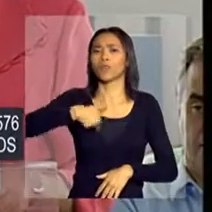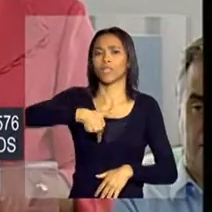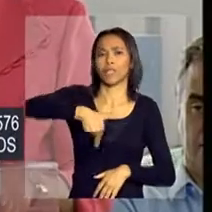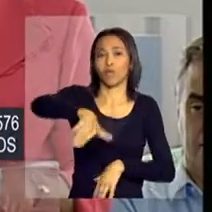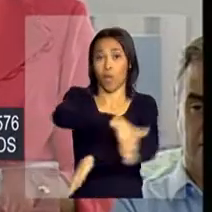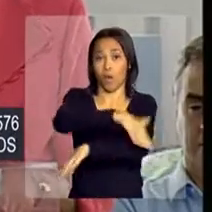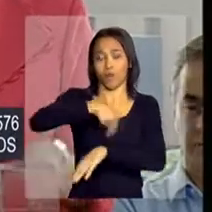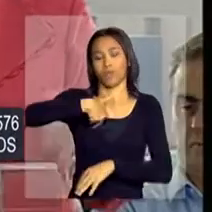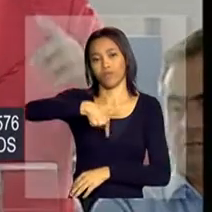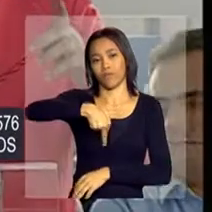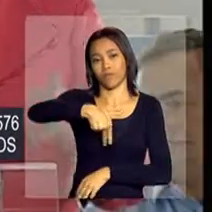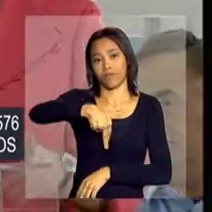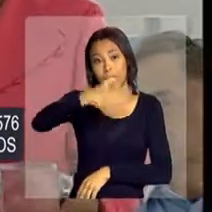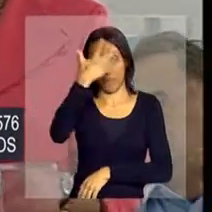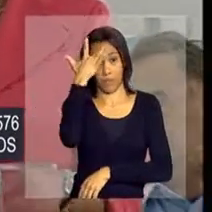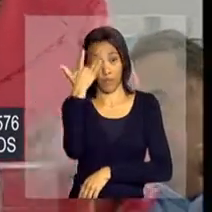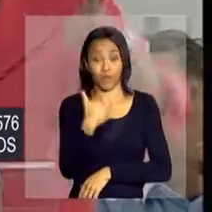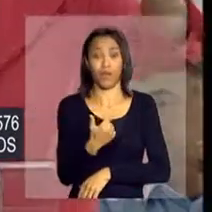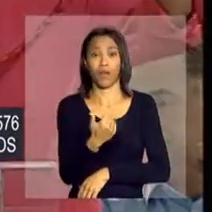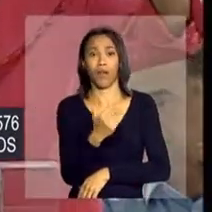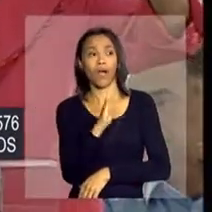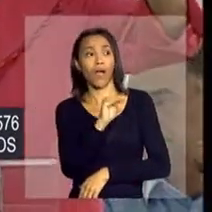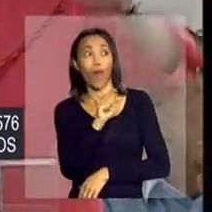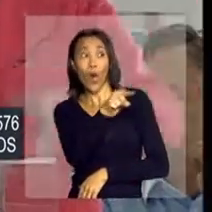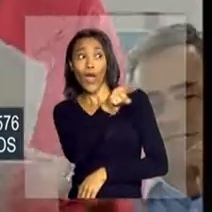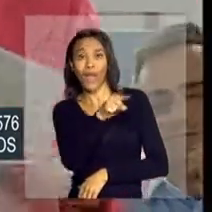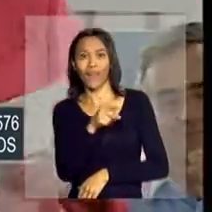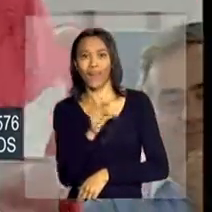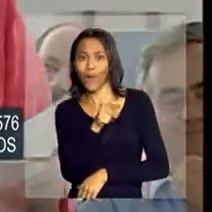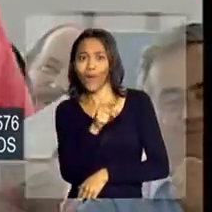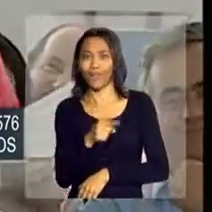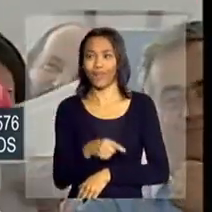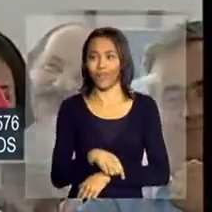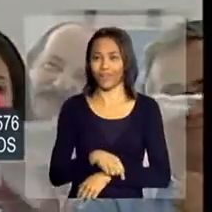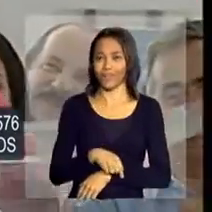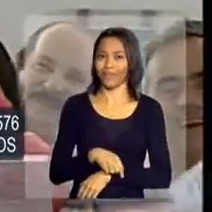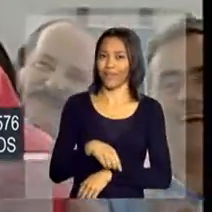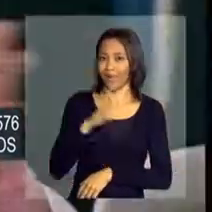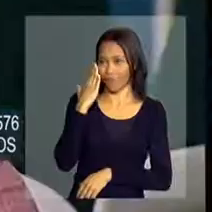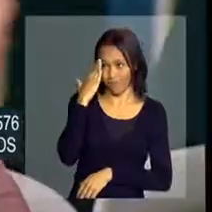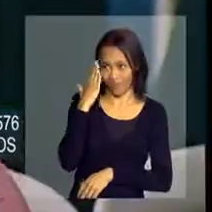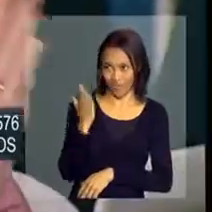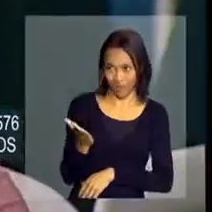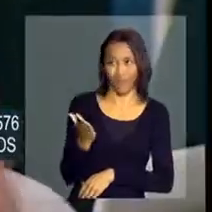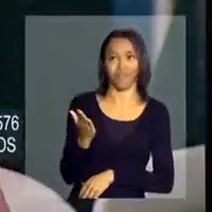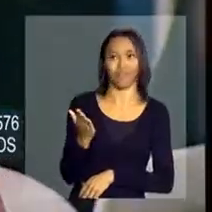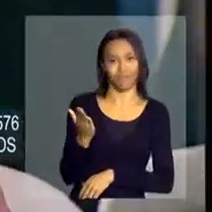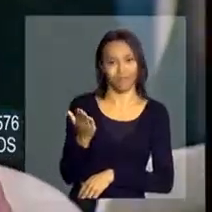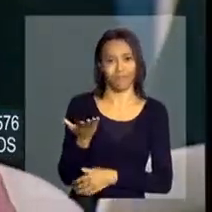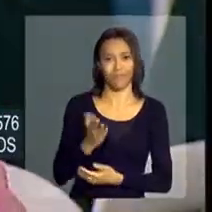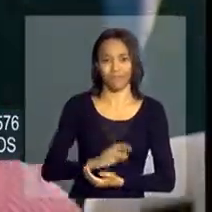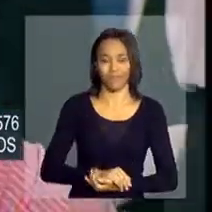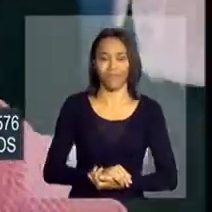e o pessoal diz assim: "Oi, ela!" Muito obrigada.